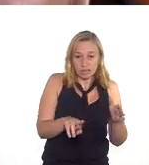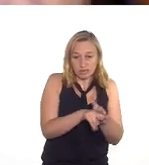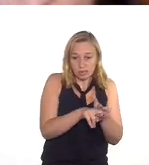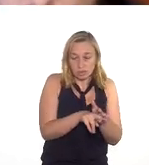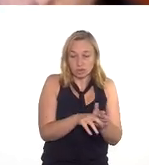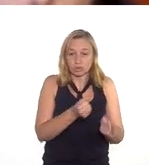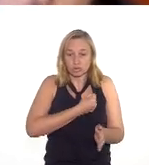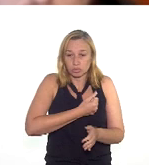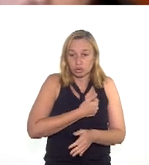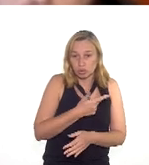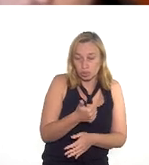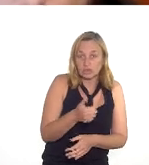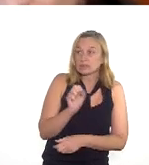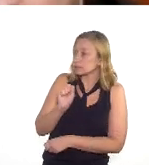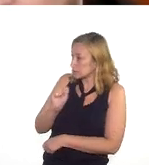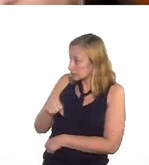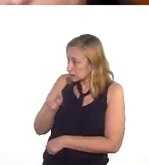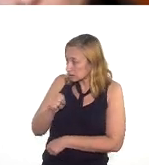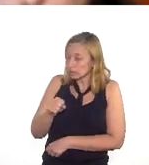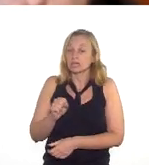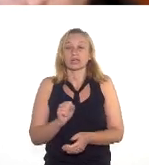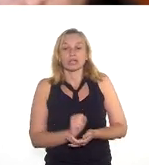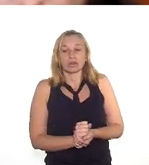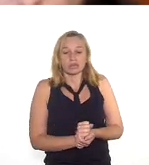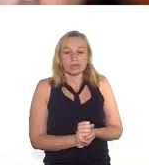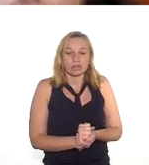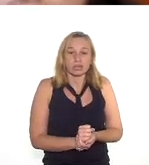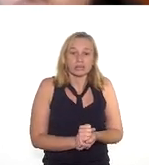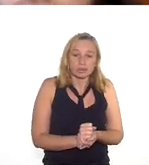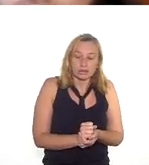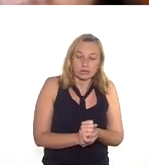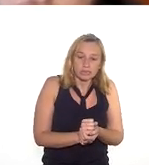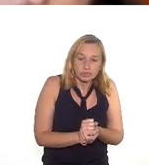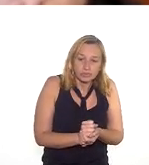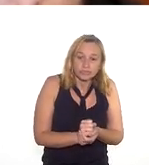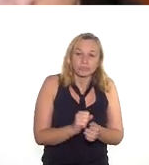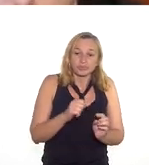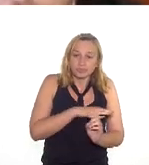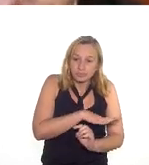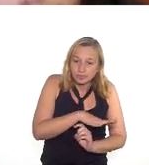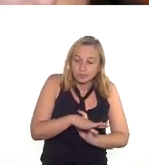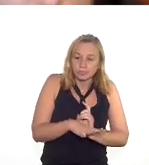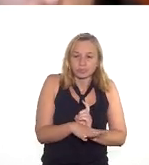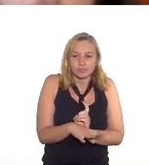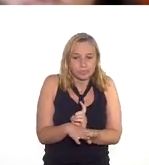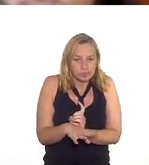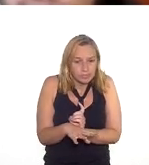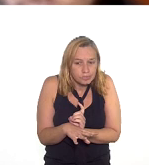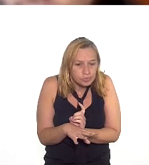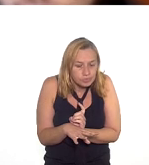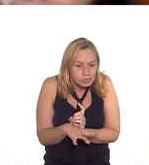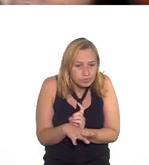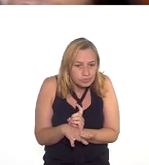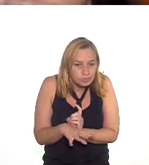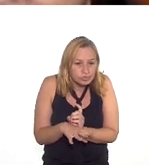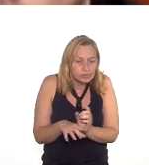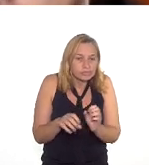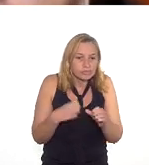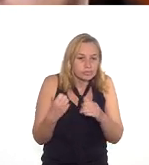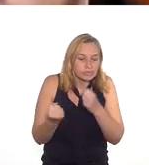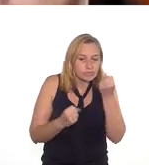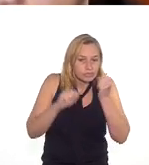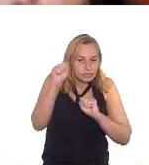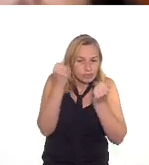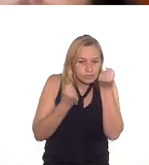é precedida pela análise de impacto regulatório, com a sociedade, a indústria, tudo de